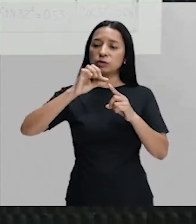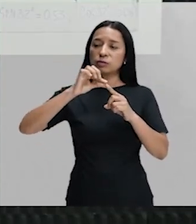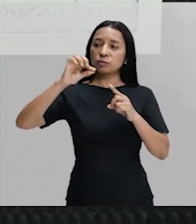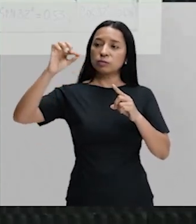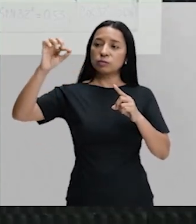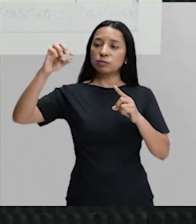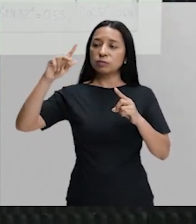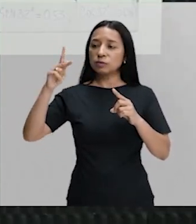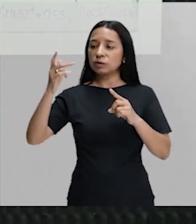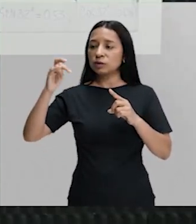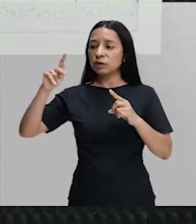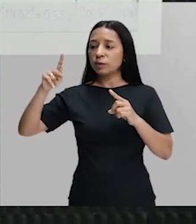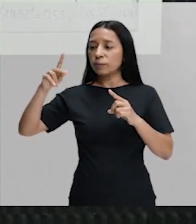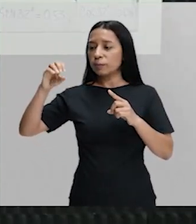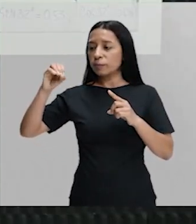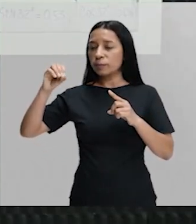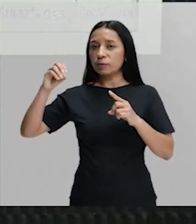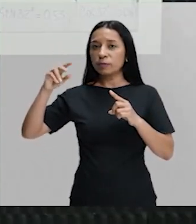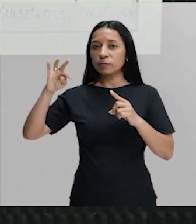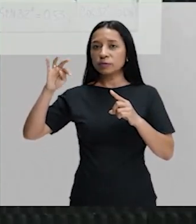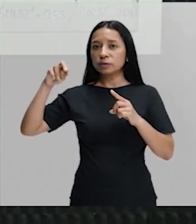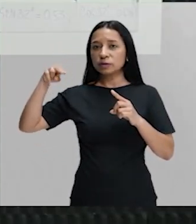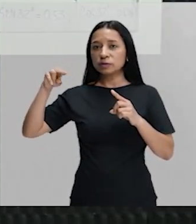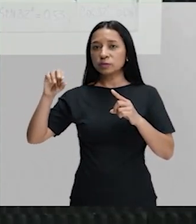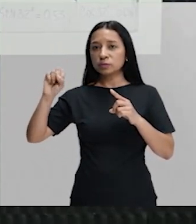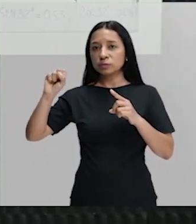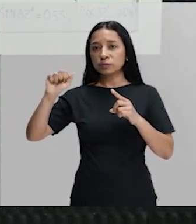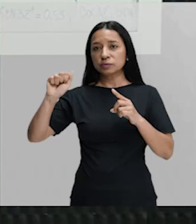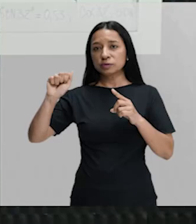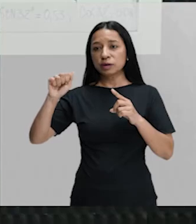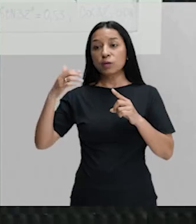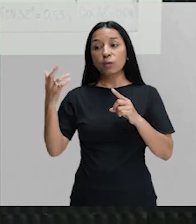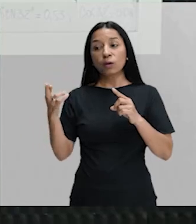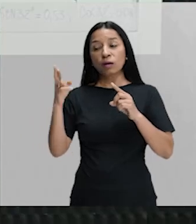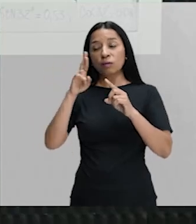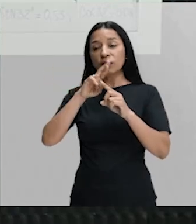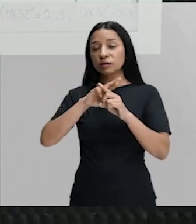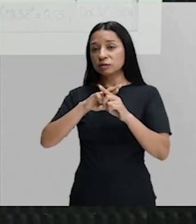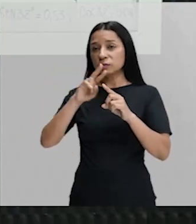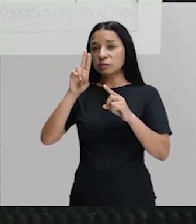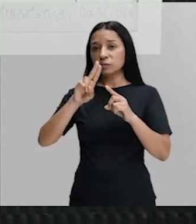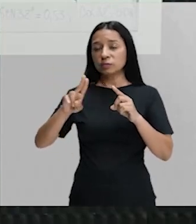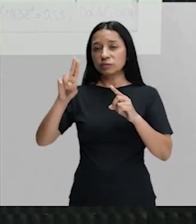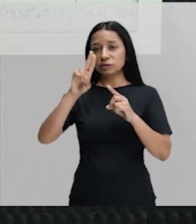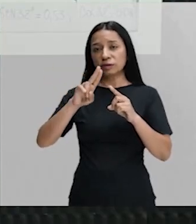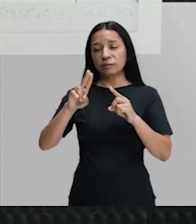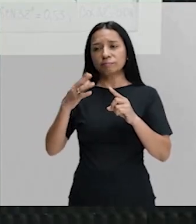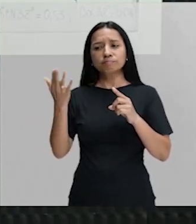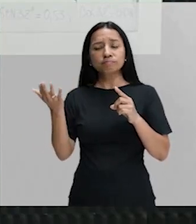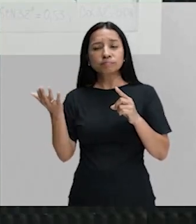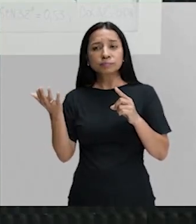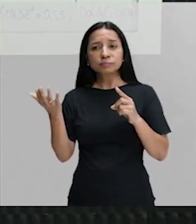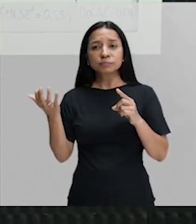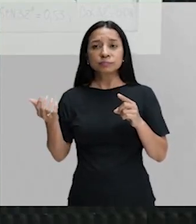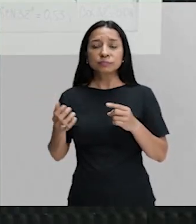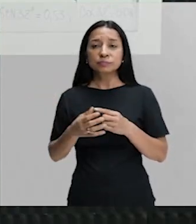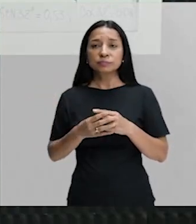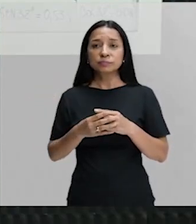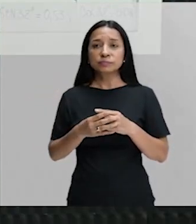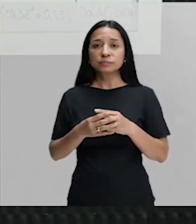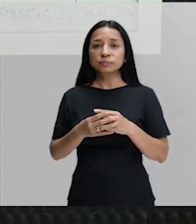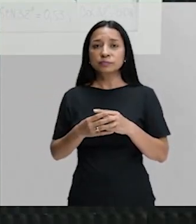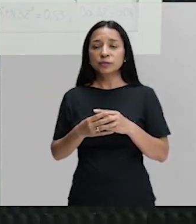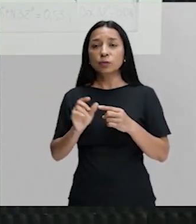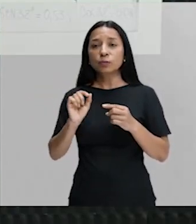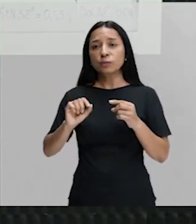primeira coisa que tem que saber é qual razão trigonométrica usar. Será que eu uso seno? Será que eu uso cosseno? Será que eu uso a tangente? O que